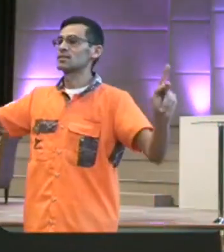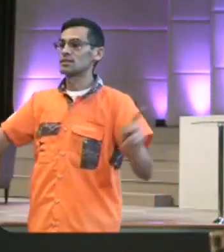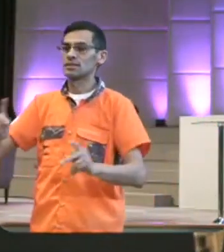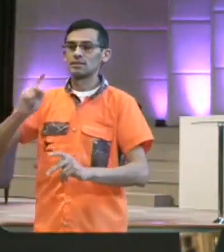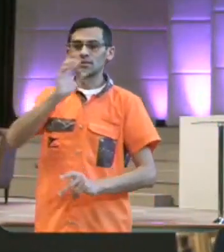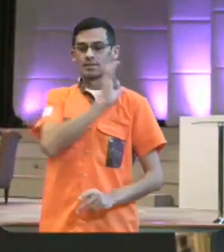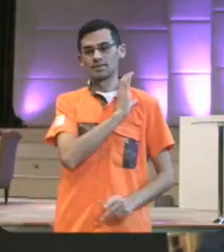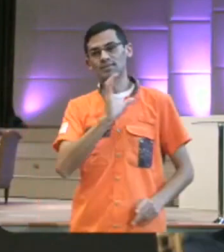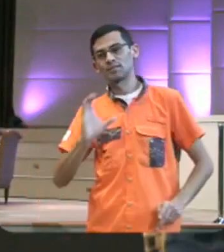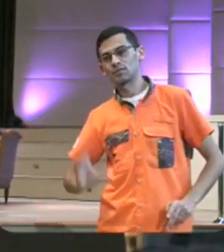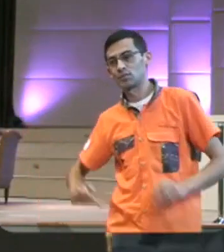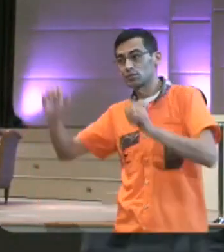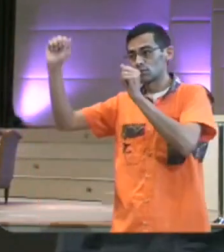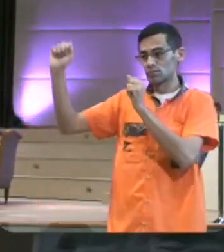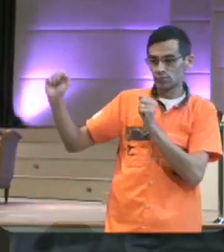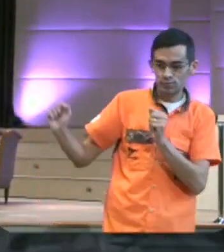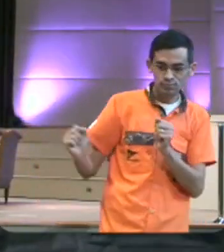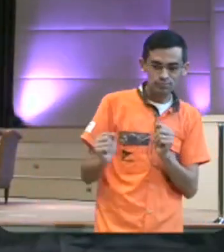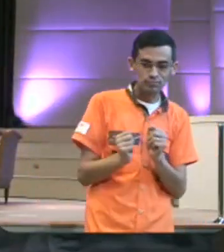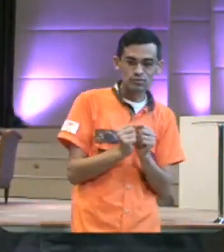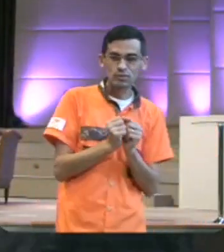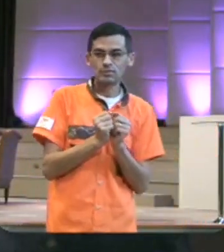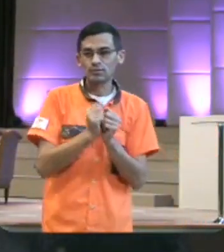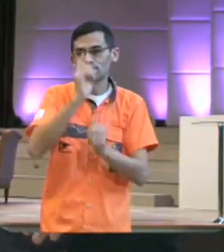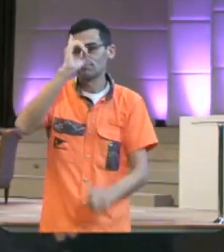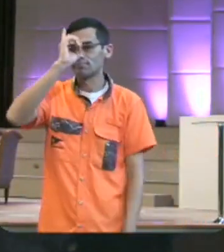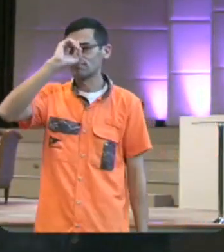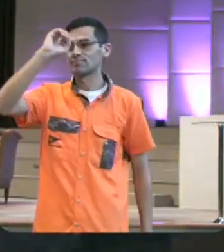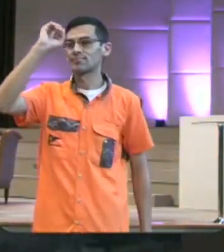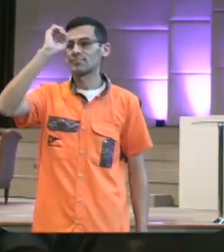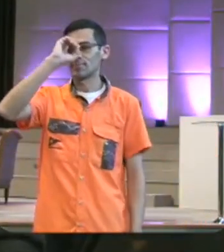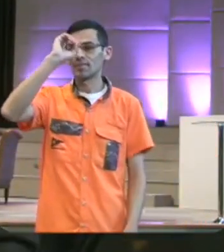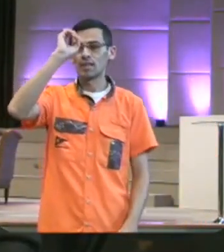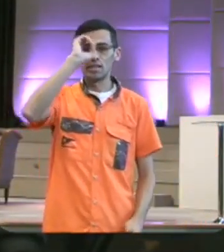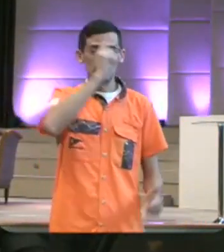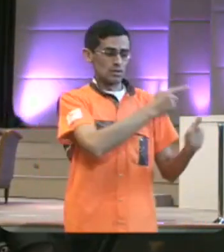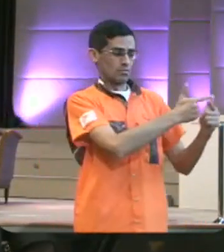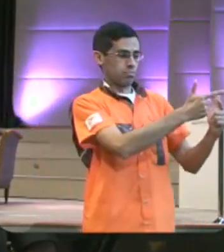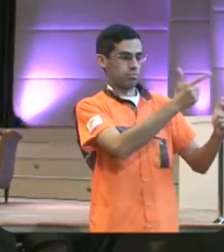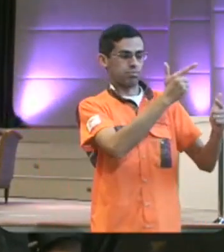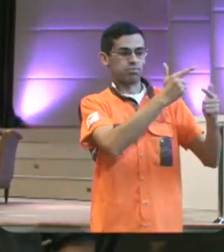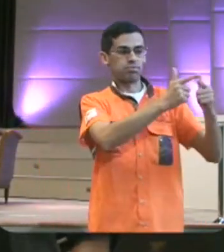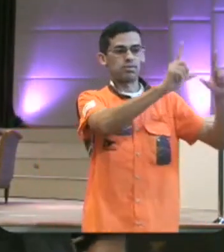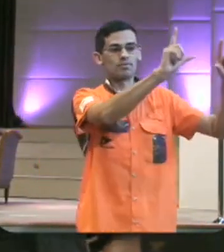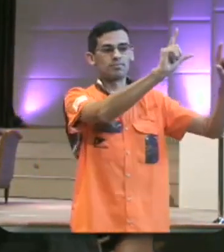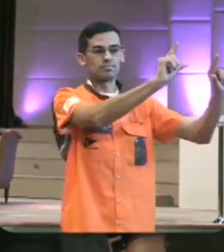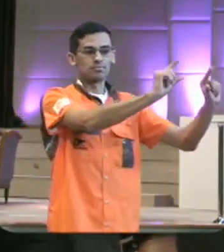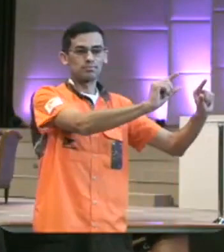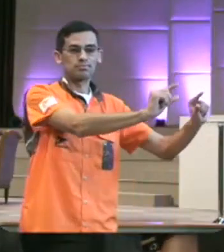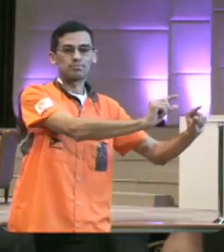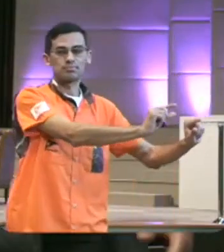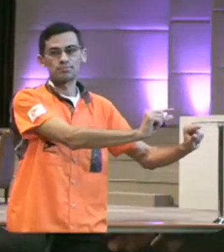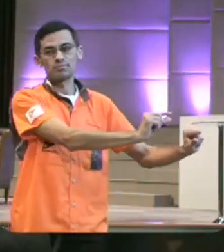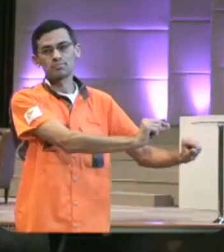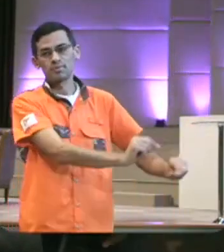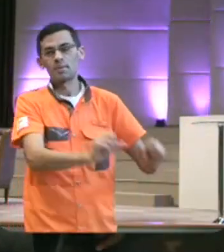muito bem. Com Cristo no barco tudo vai muito bem, e passa